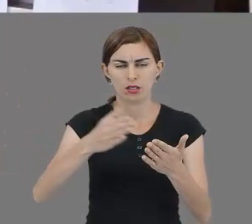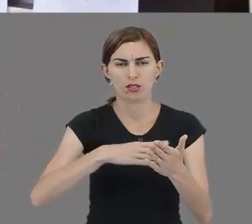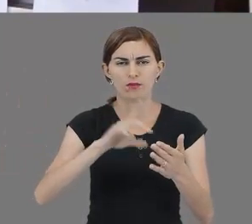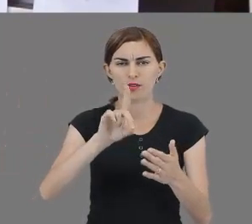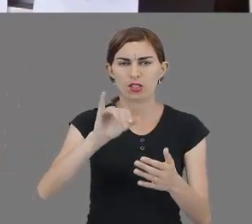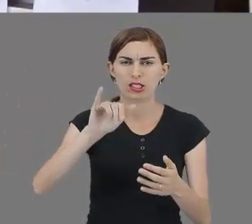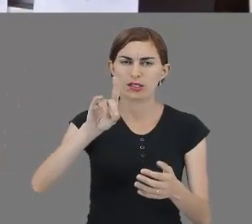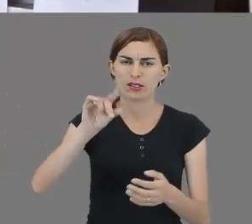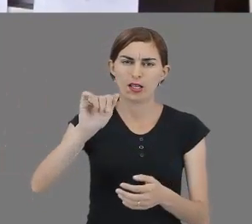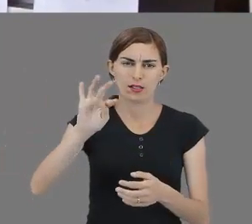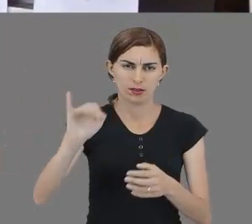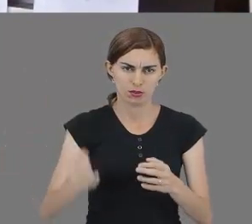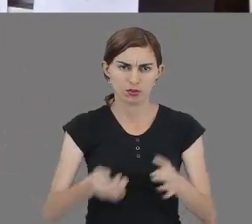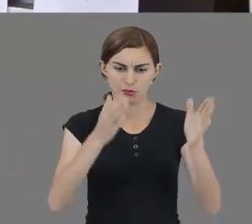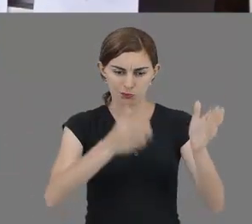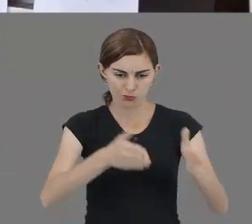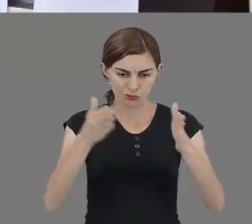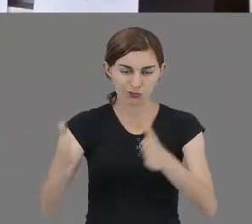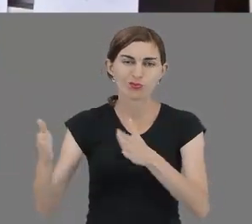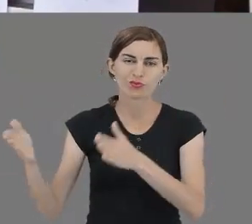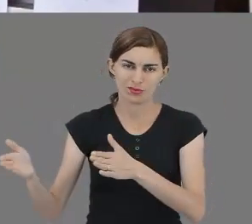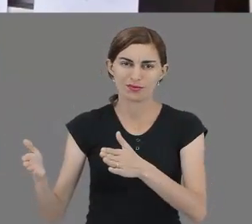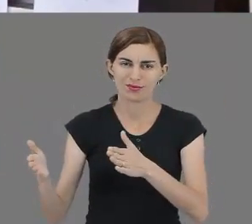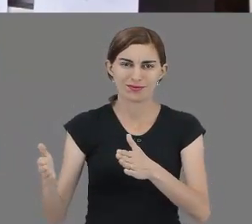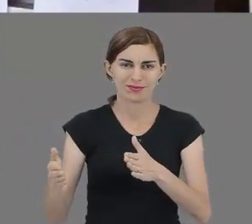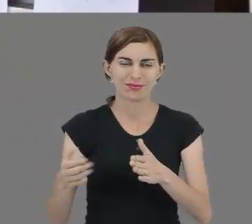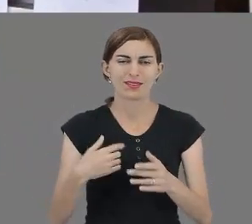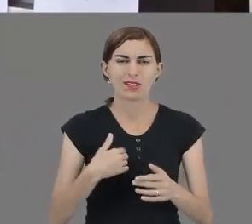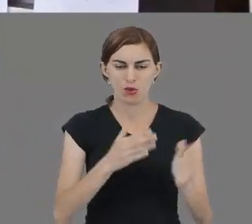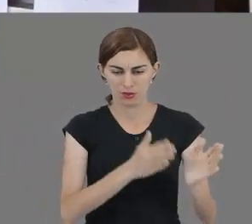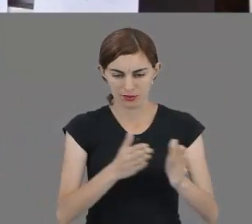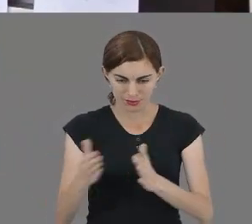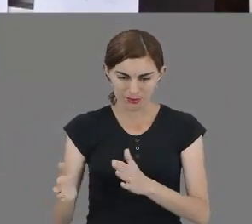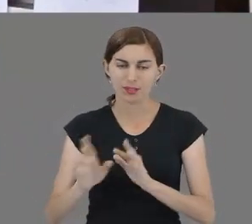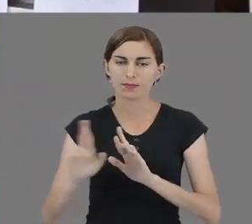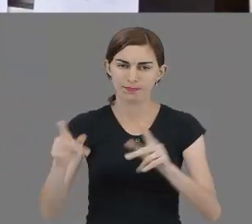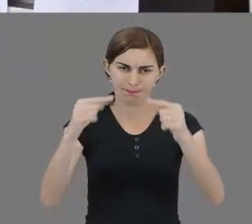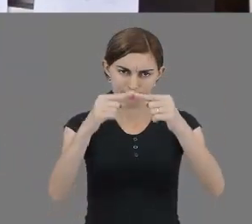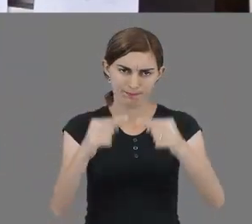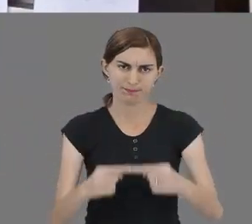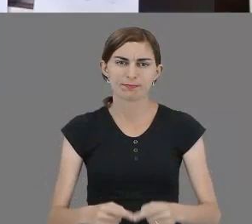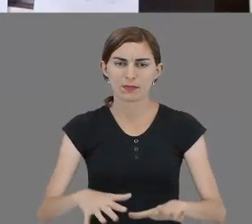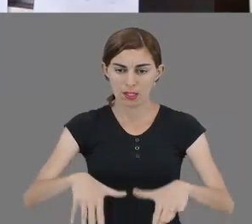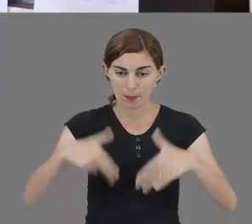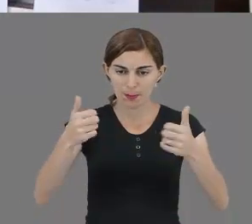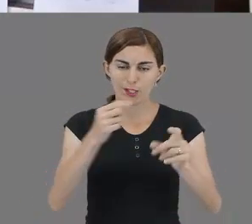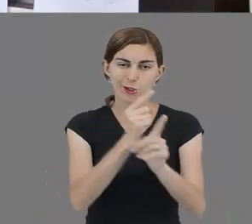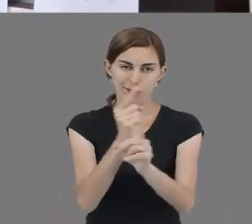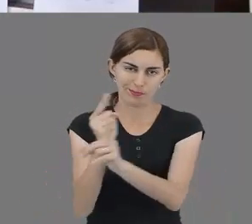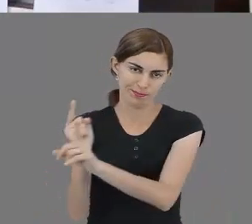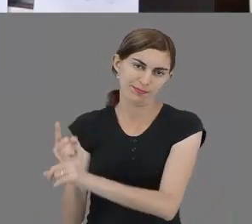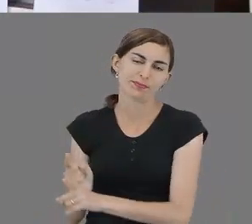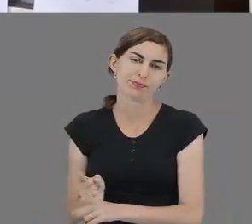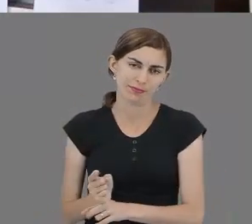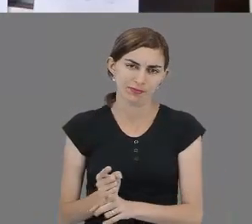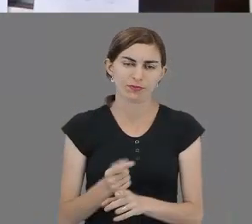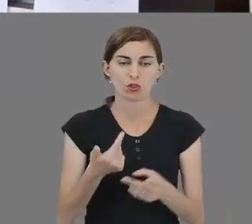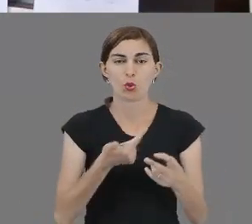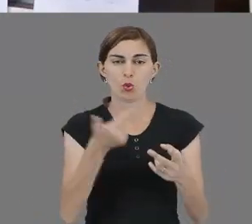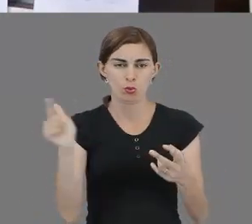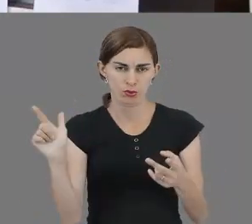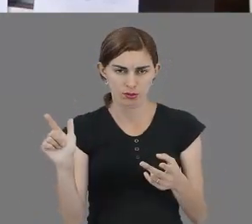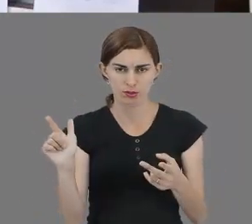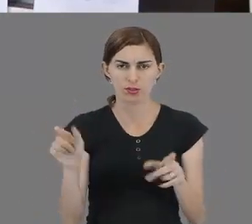estão dispostos de acordo com o seu tipo, para que haja uma melhor identificação.